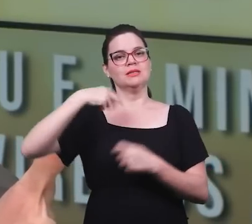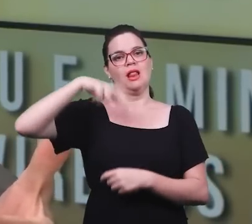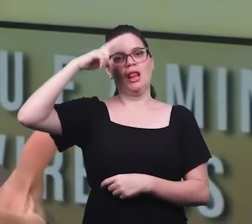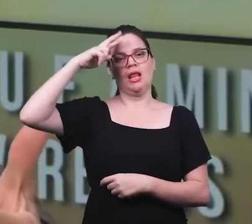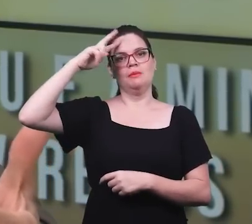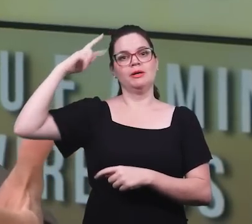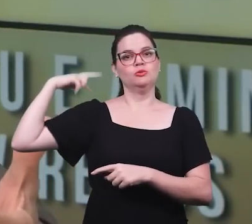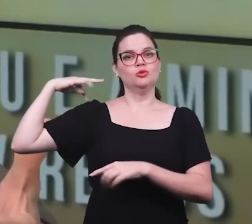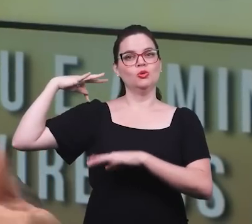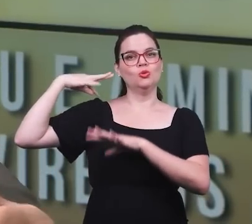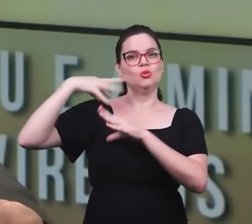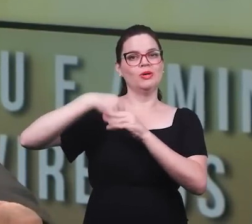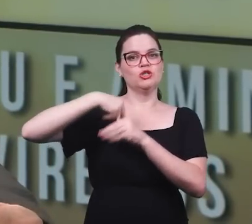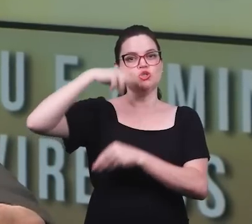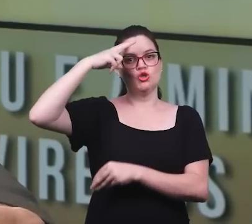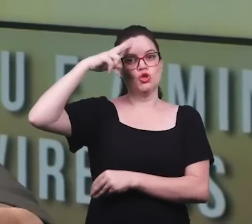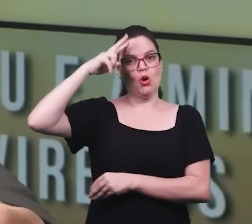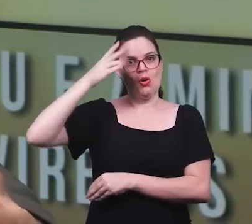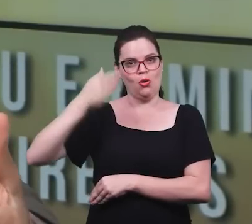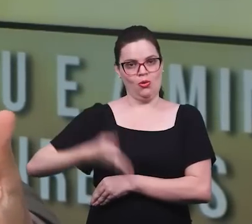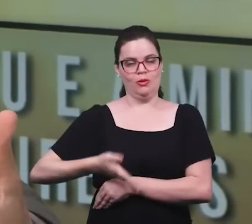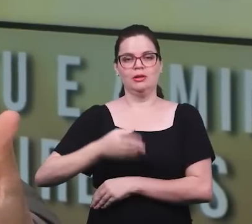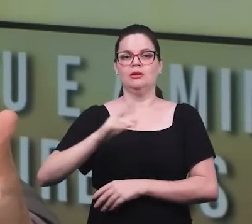que Israel passava.